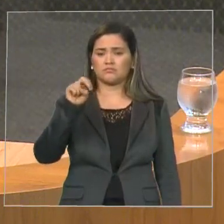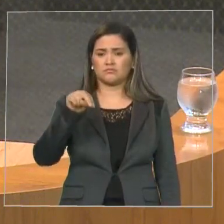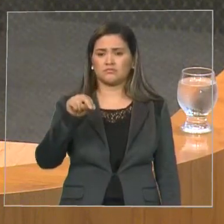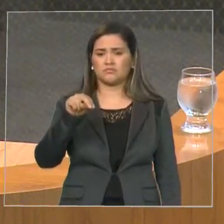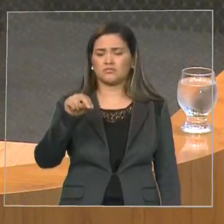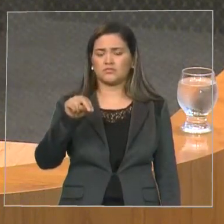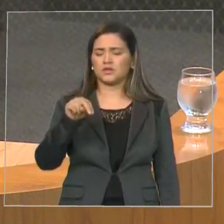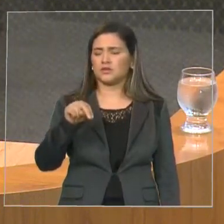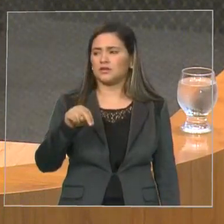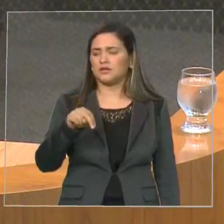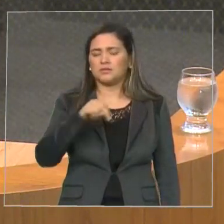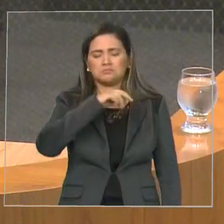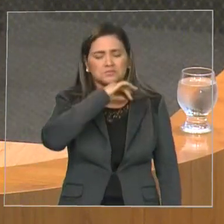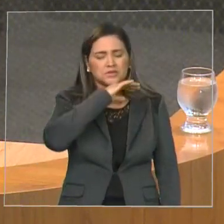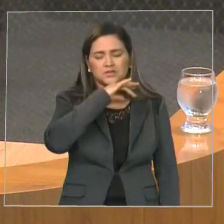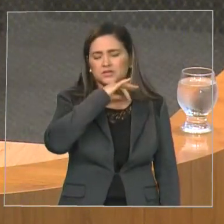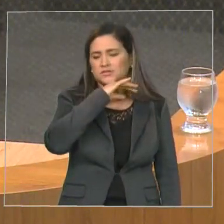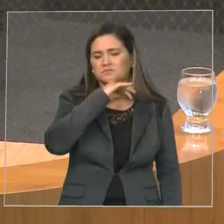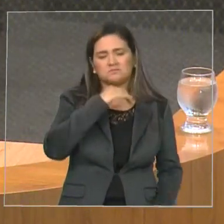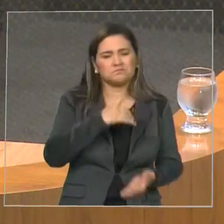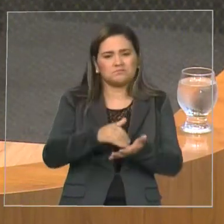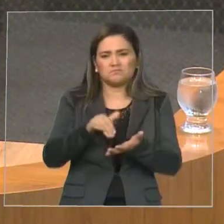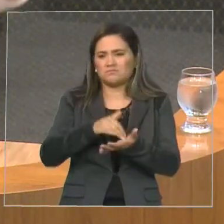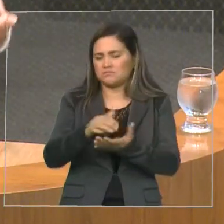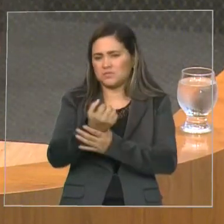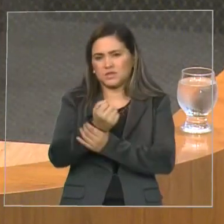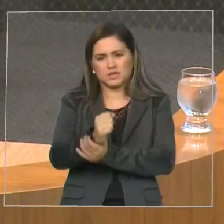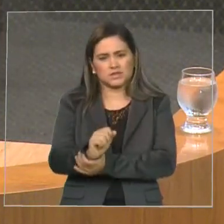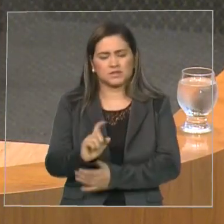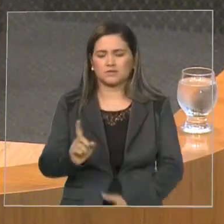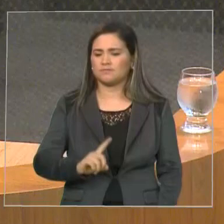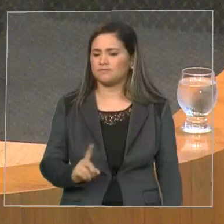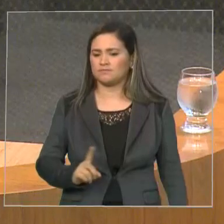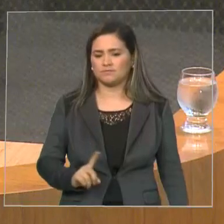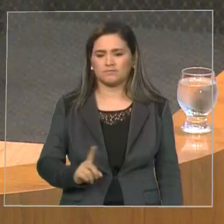segurança. Ele é descontrolado.